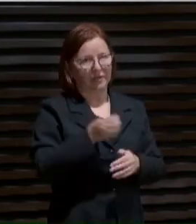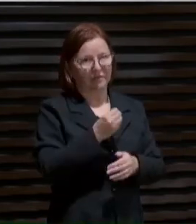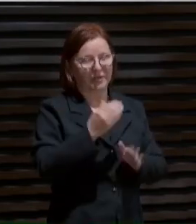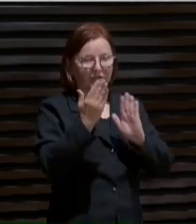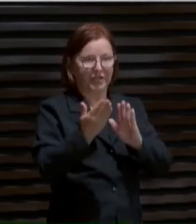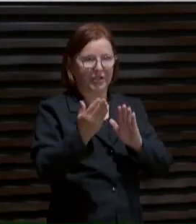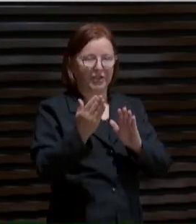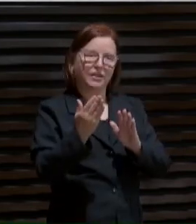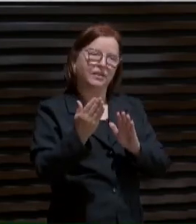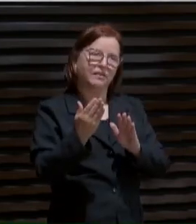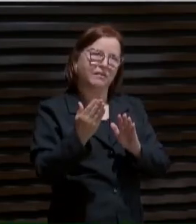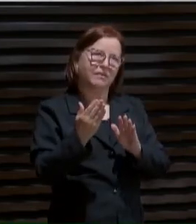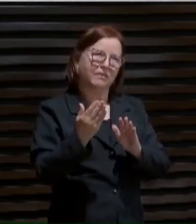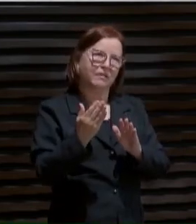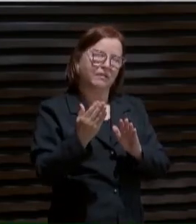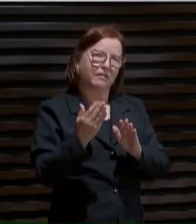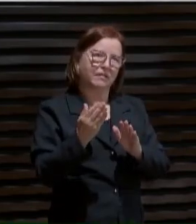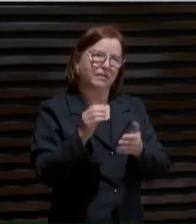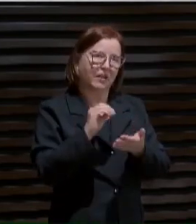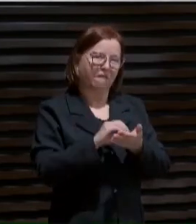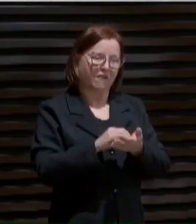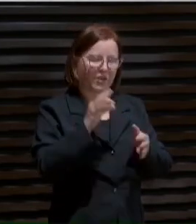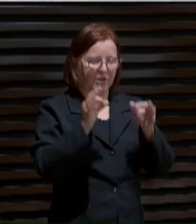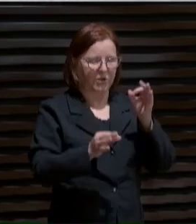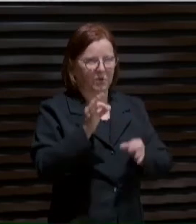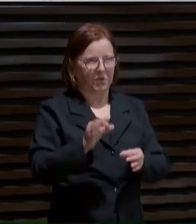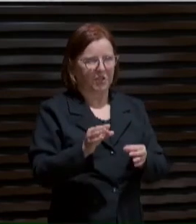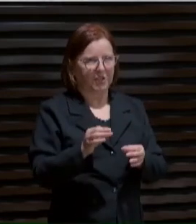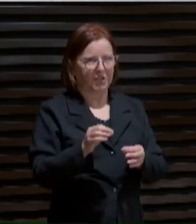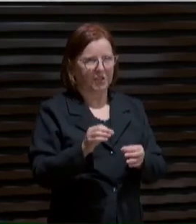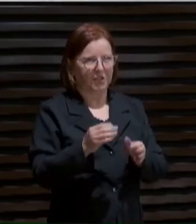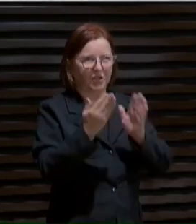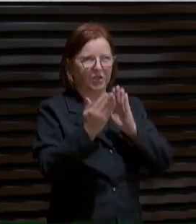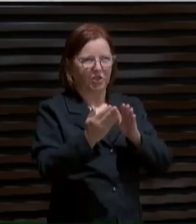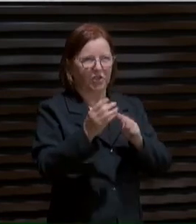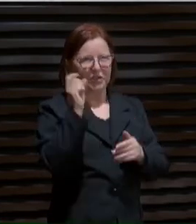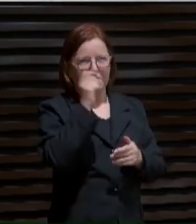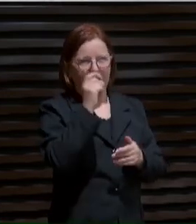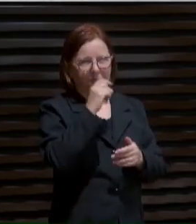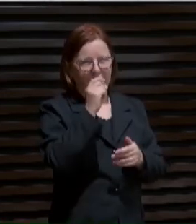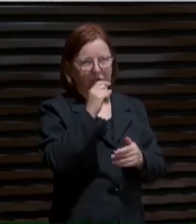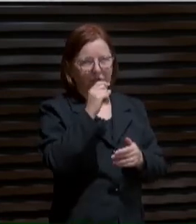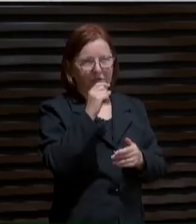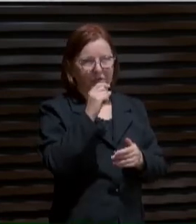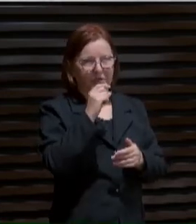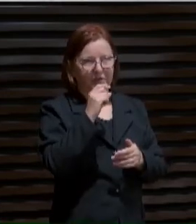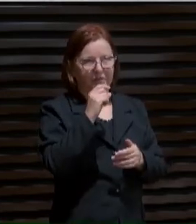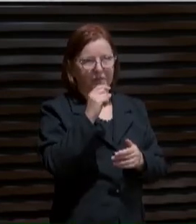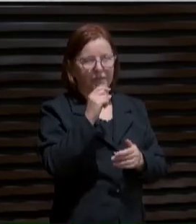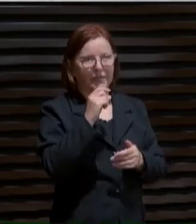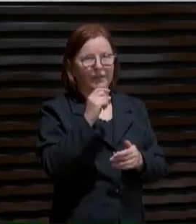a indignação diante da mentira a verdade do Senhor Diante do suborno